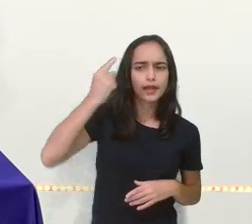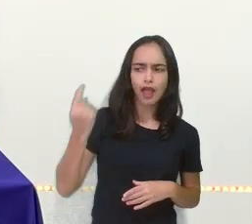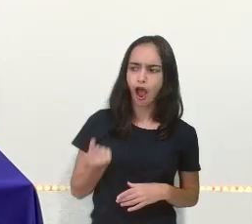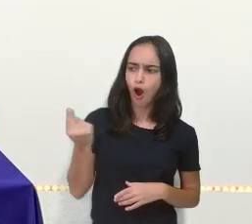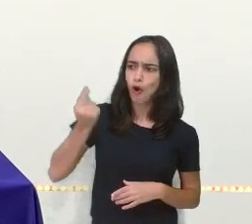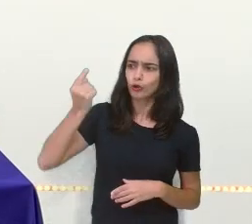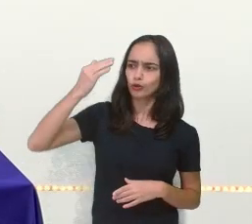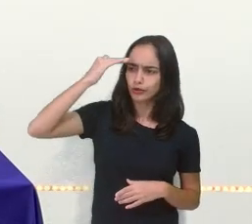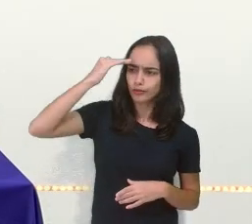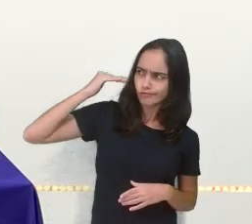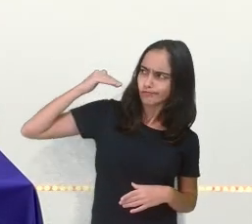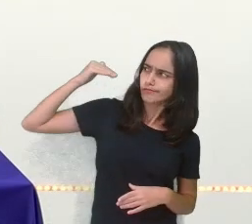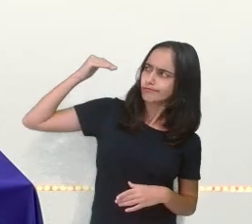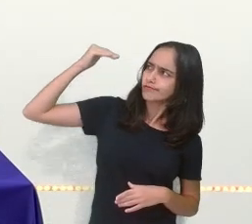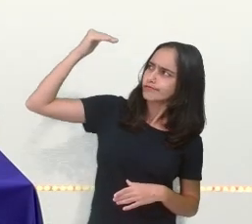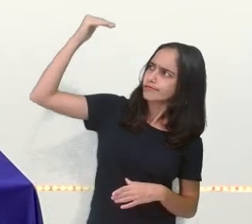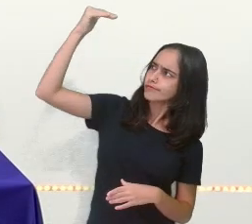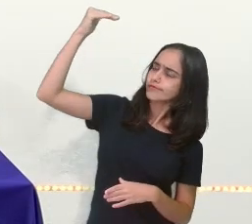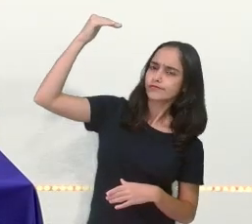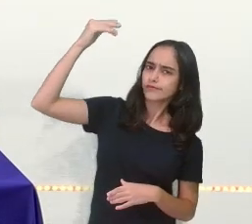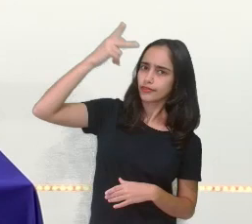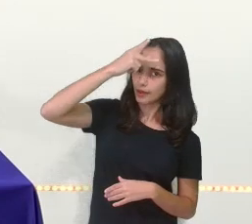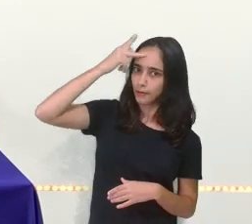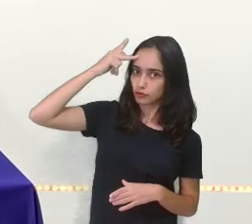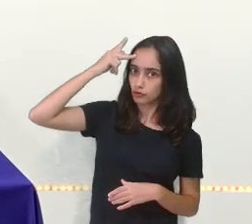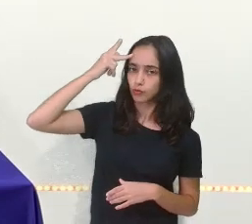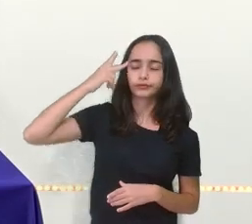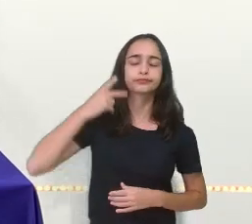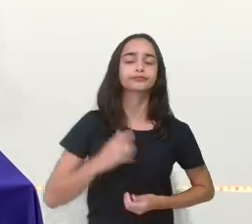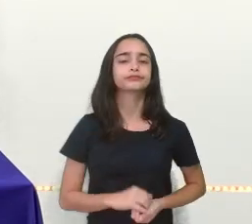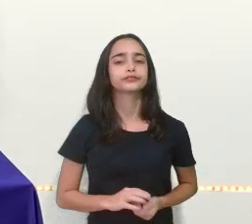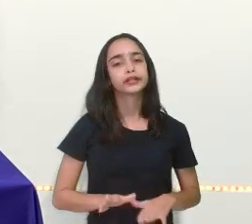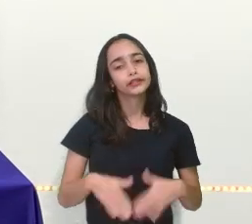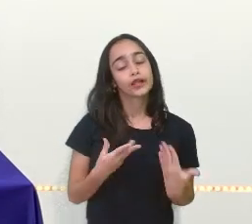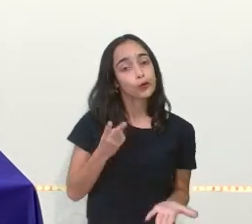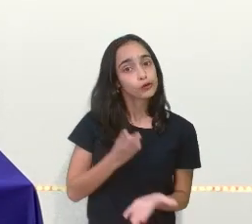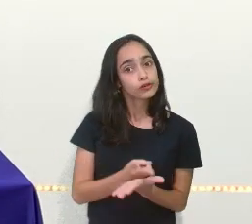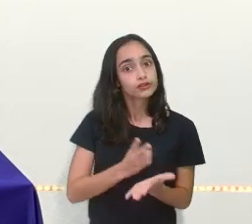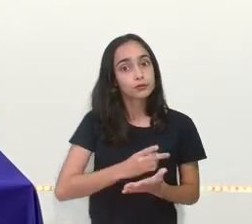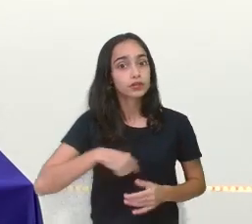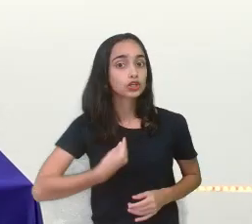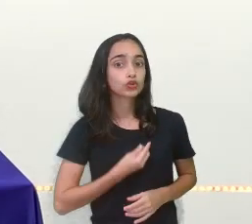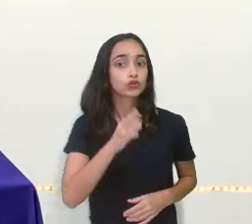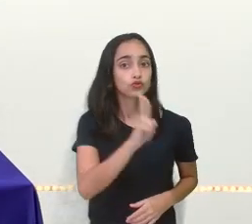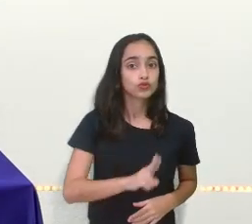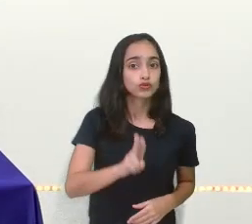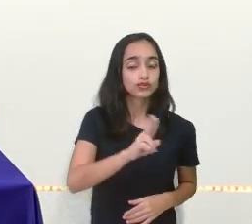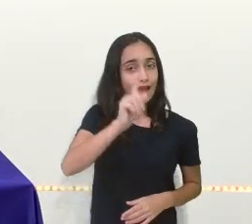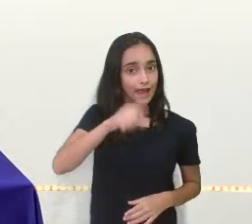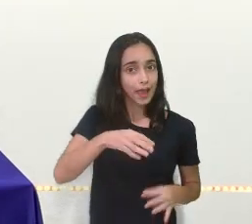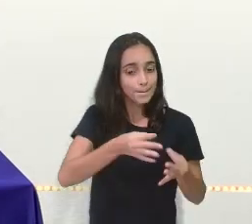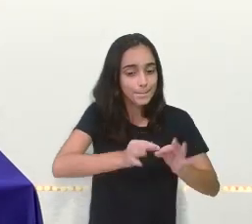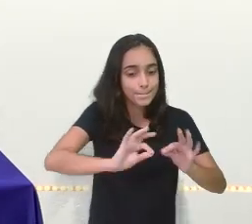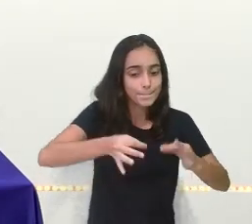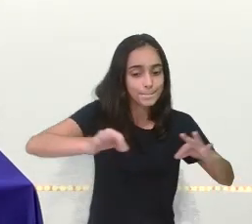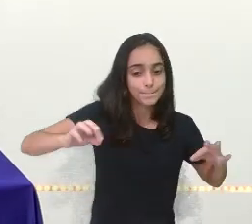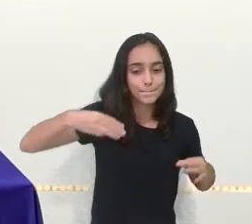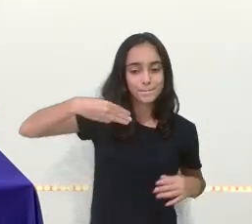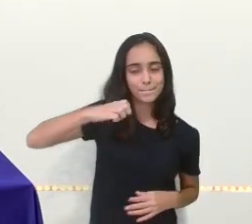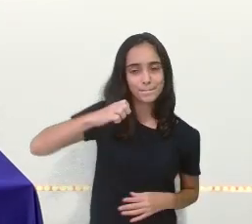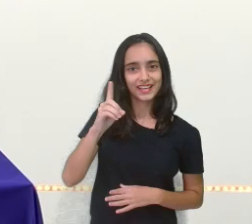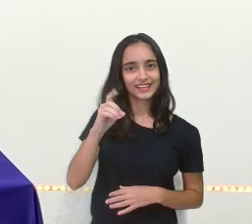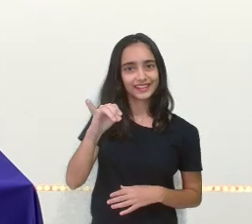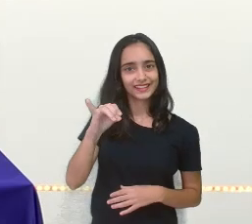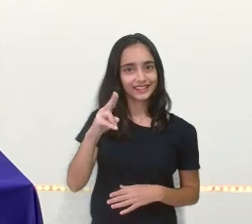estiver utilizando nessas situações, o número está sendo utilizado enquanto medida. Eu tenho aqui algumas bolinhas